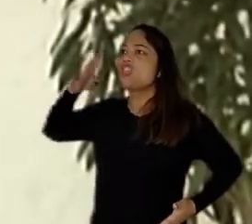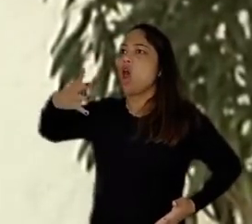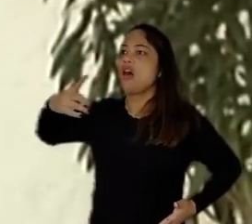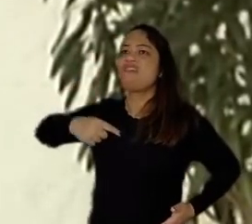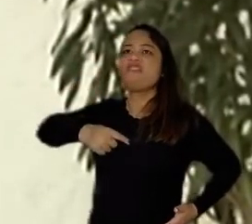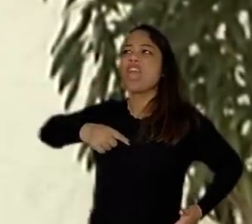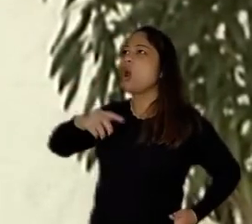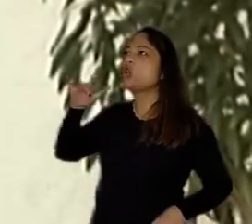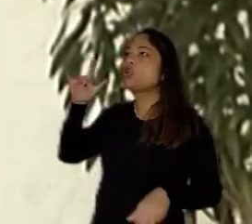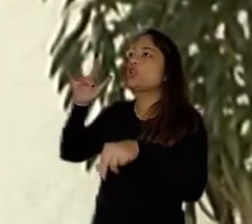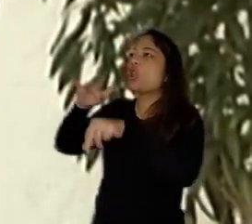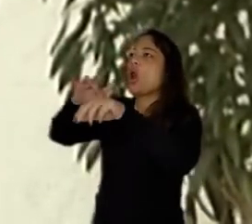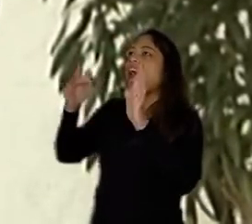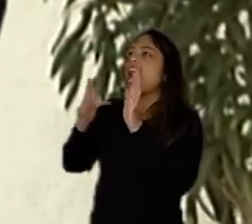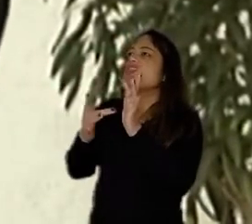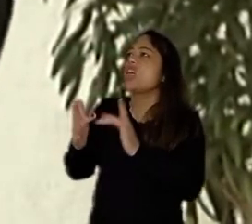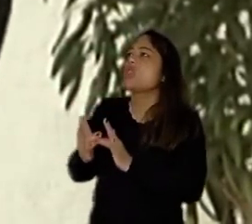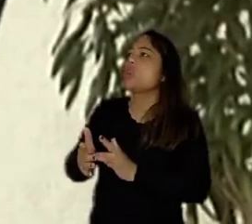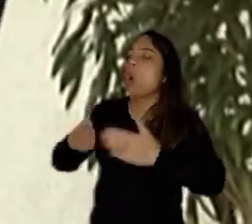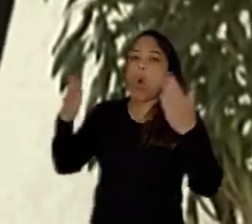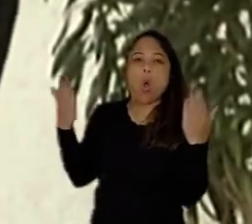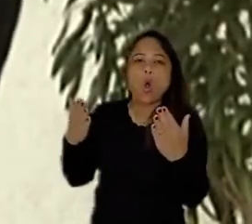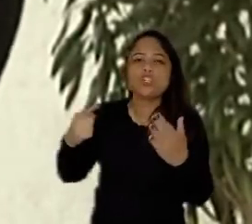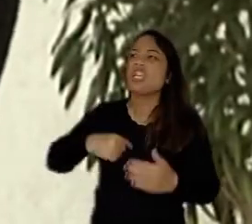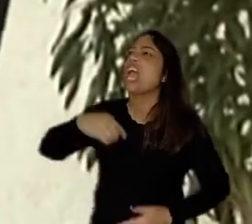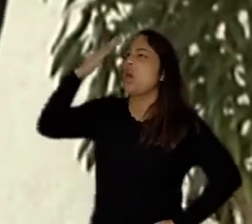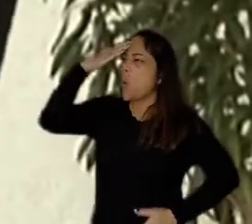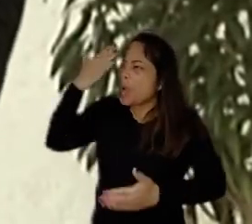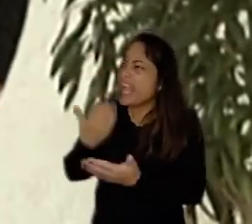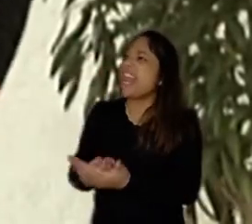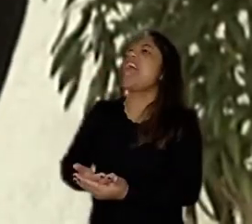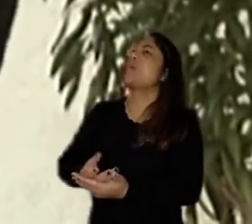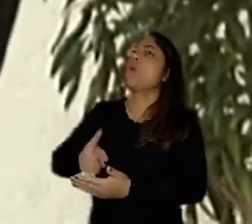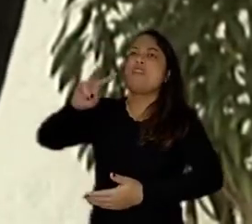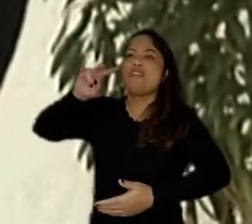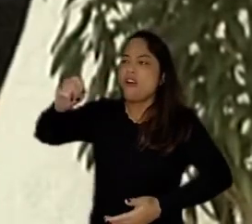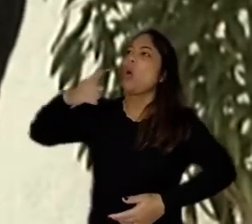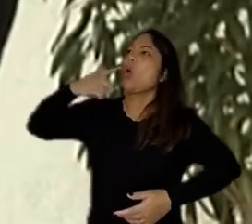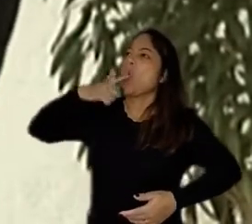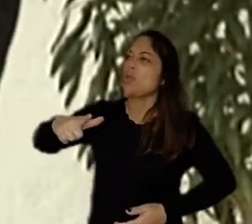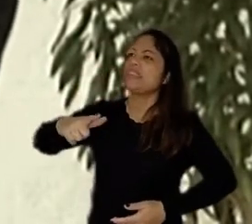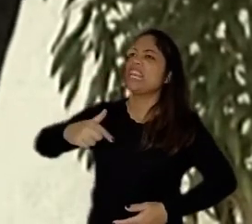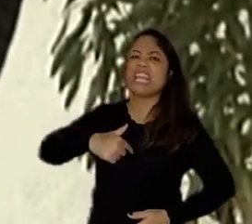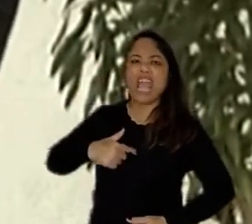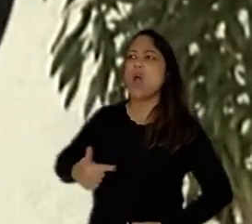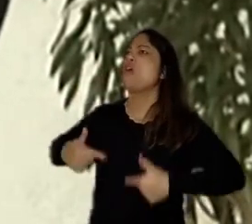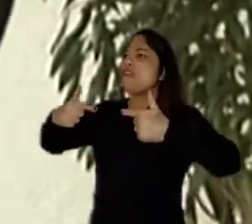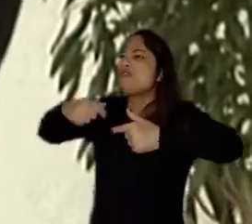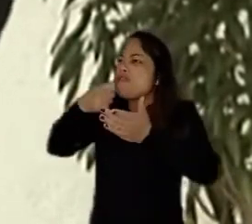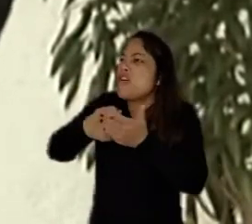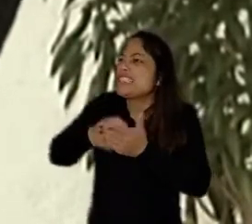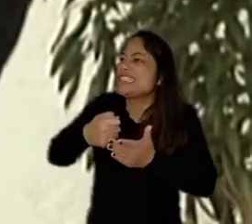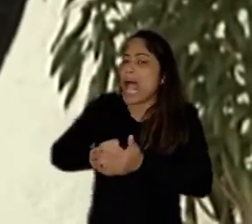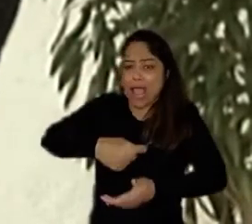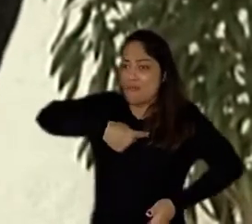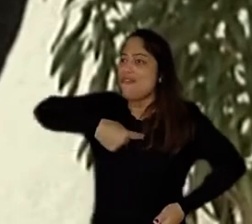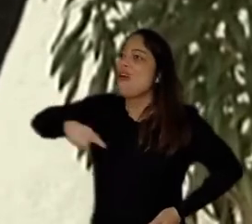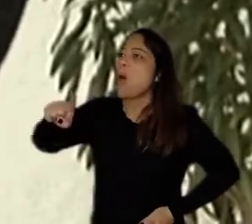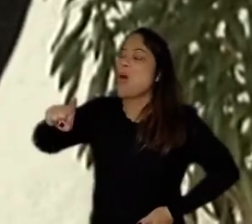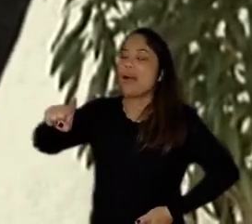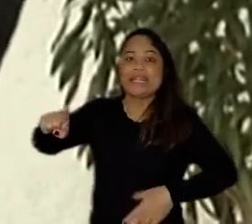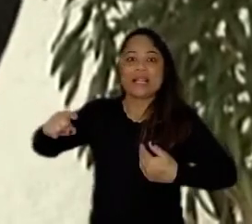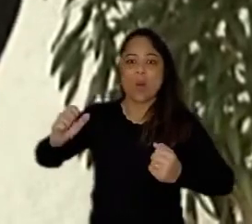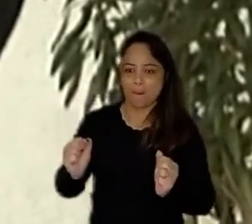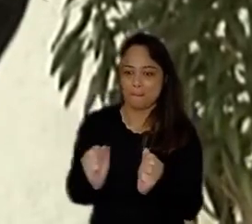menos eu tocar, é hoje, vai dar certo, e eu creio, e eu tenho vontade, eu vou me esforçar, e eu vou atrás. Você começa a gerar